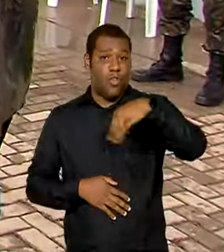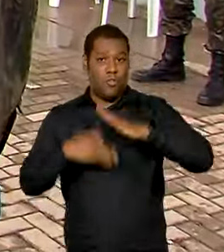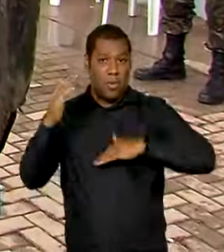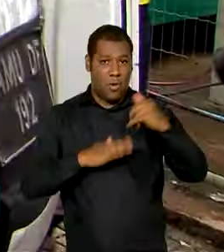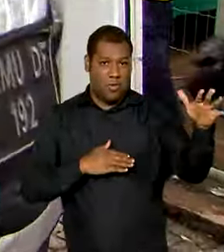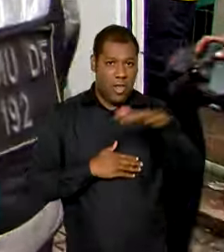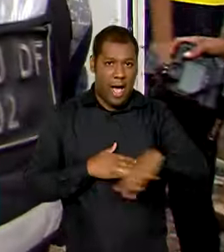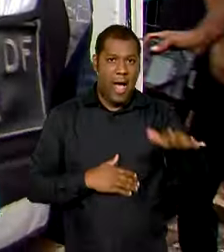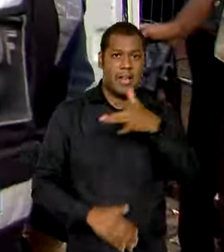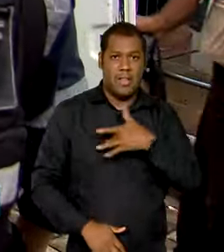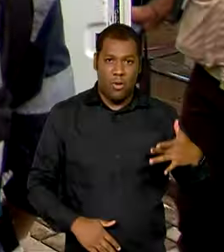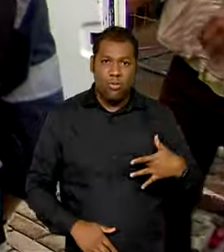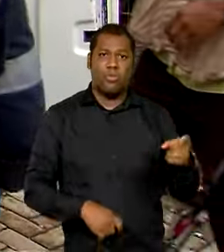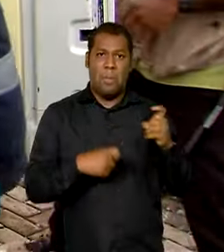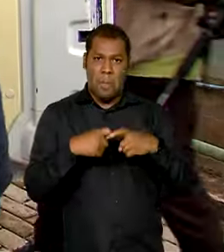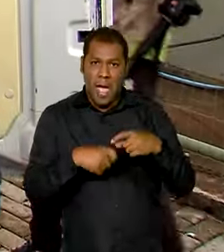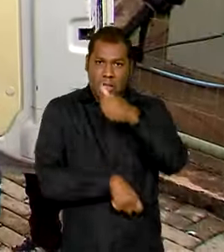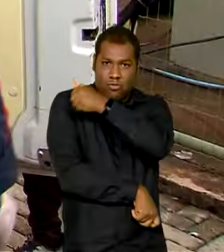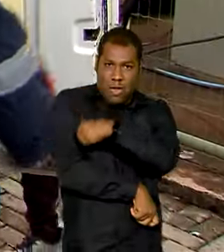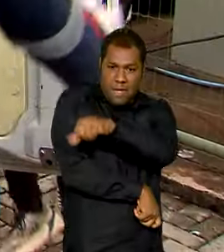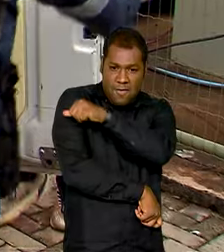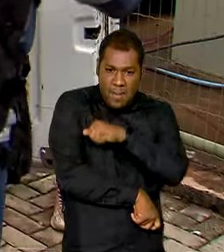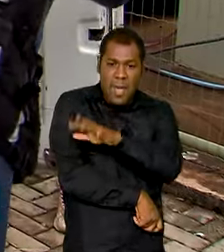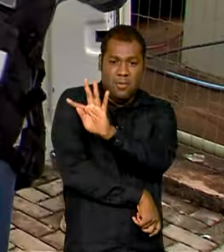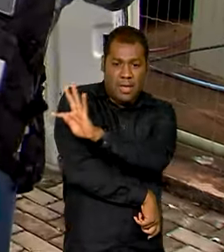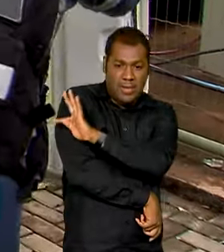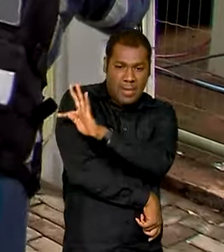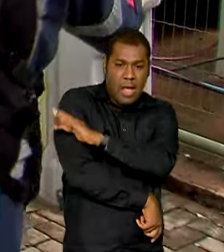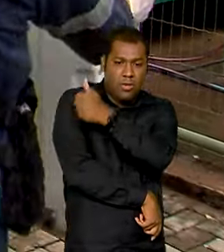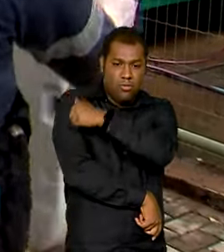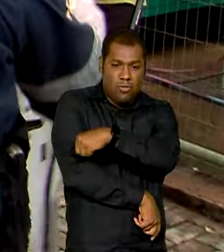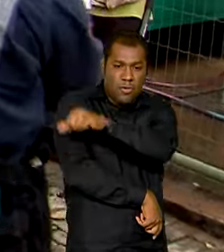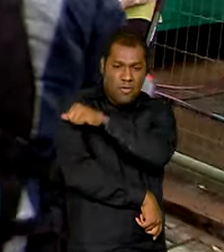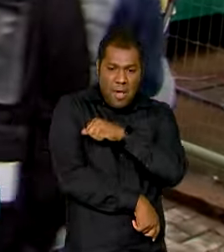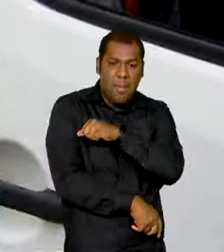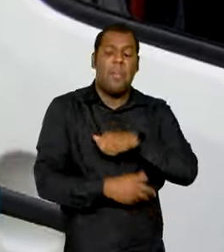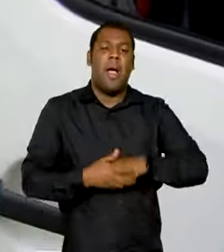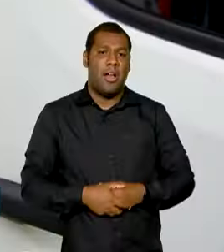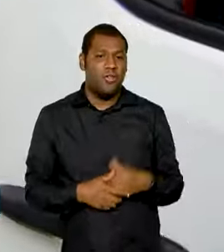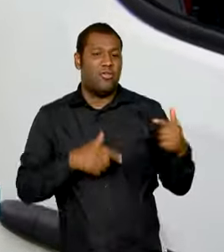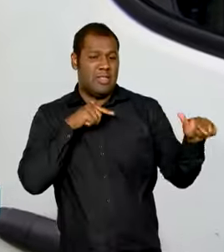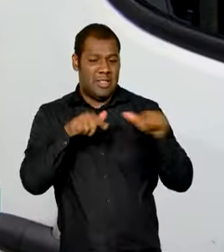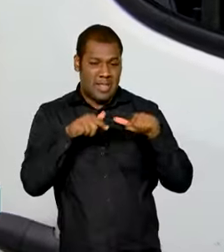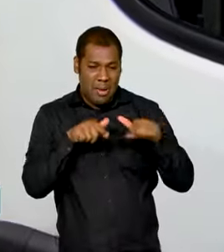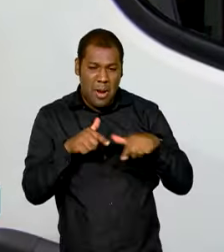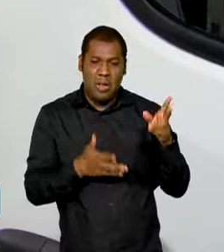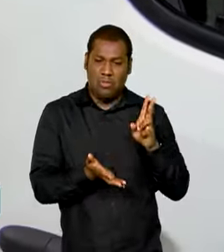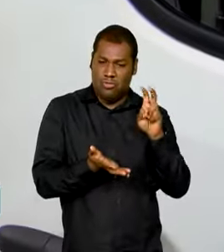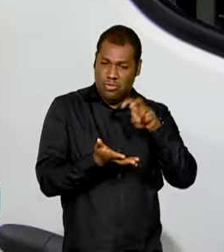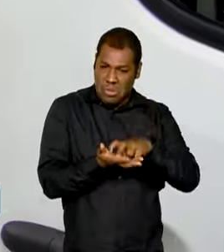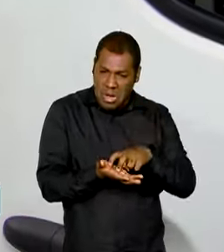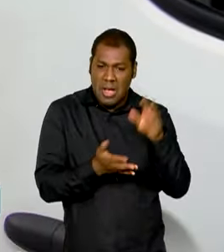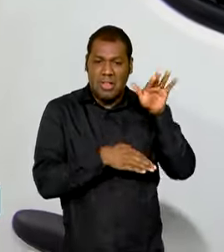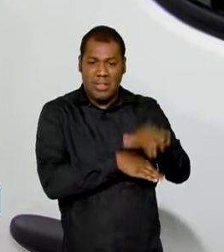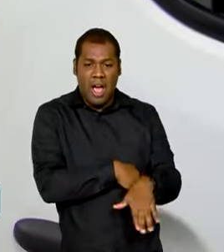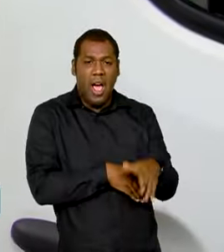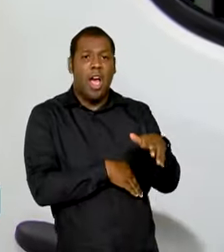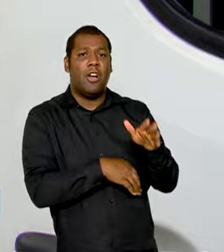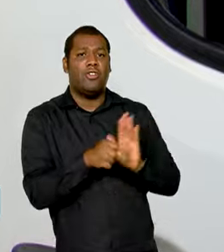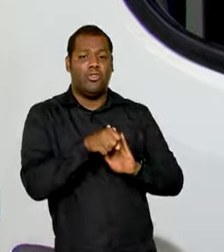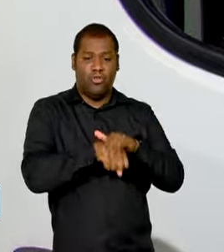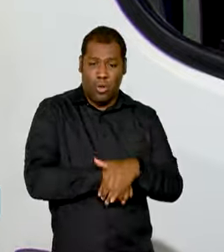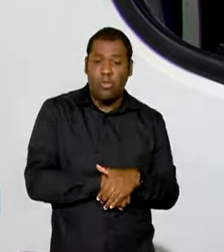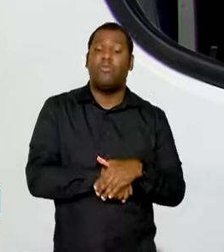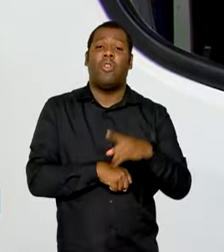enfermeiros, técnicos de enfermagem e de laboratórios, trabalhando, além dos seus turnos, para que o hospital fique